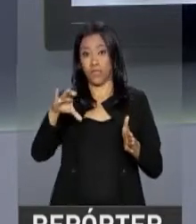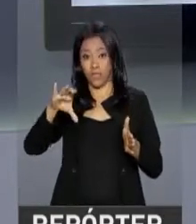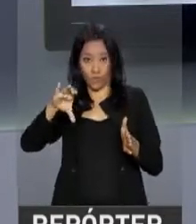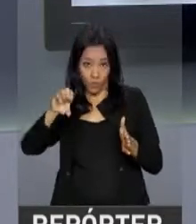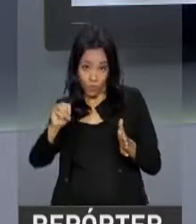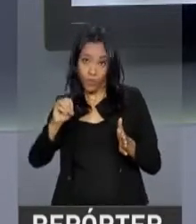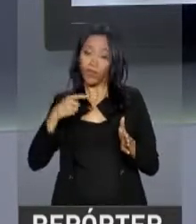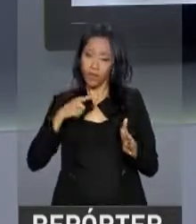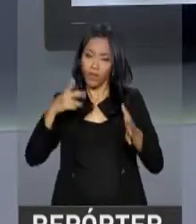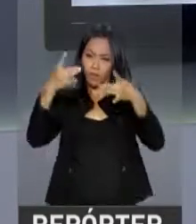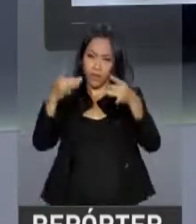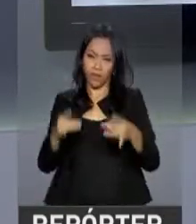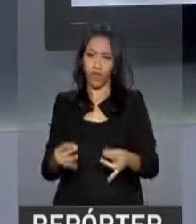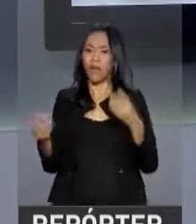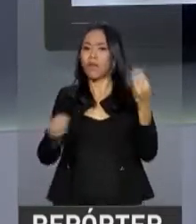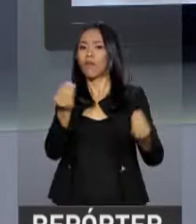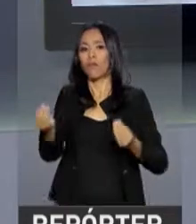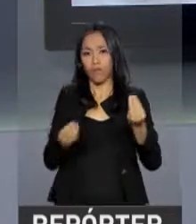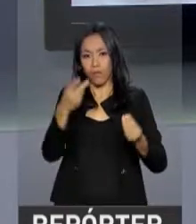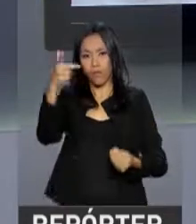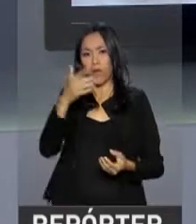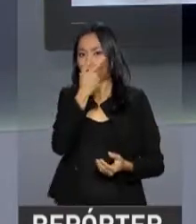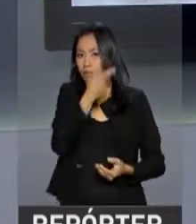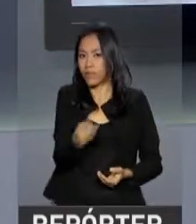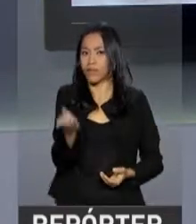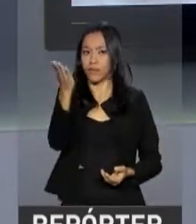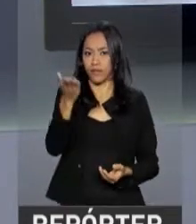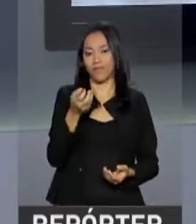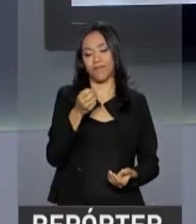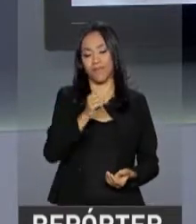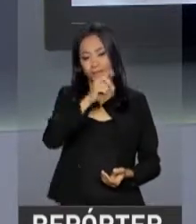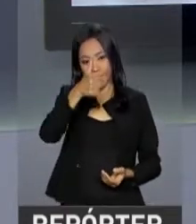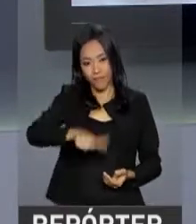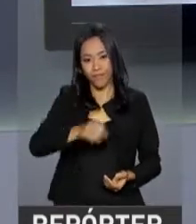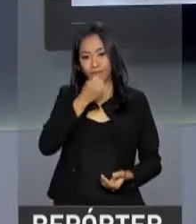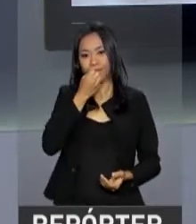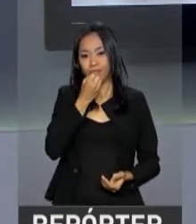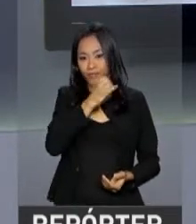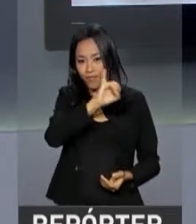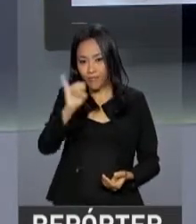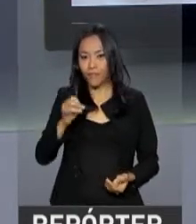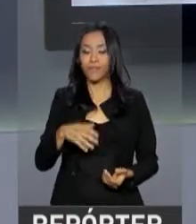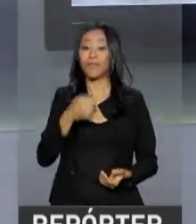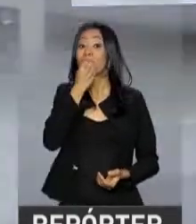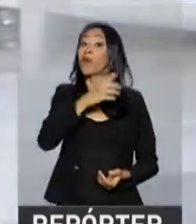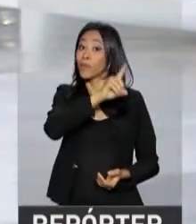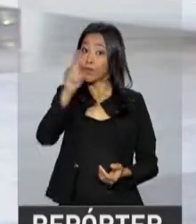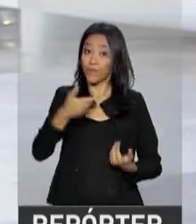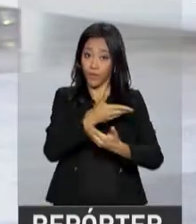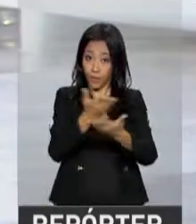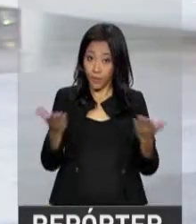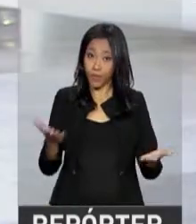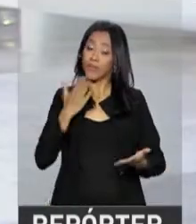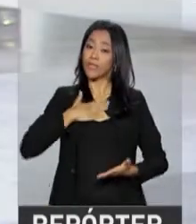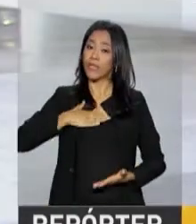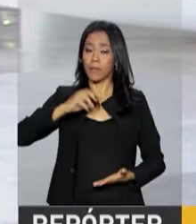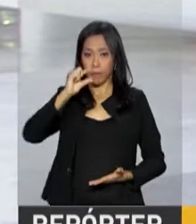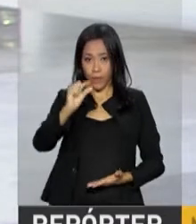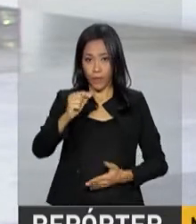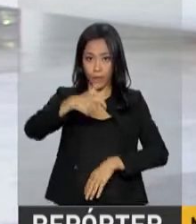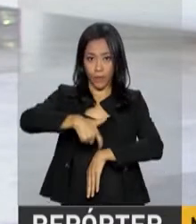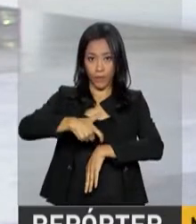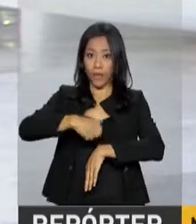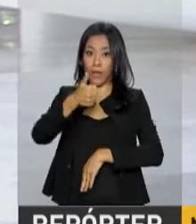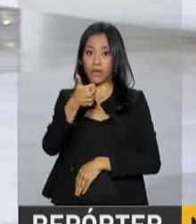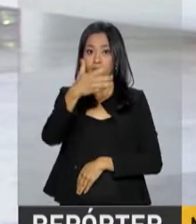Pereira, que tem os detalhes da agenda presidencial. Olá novamente, Ney. Oi, Carol, bom dia a todos. Pois é, Carol, daqui a pouquinho, às 10h30 da